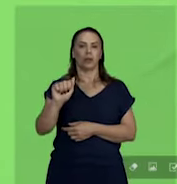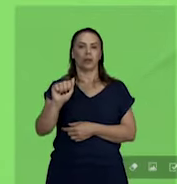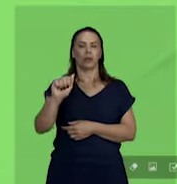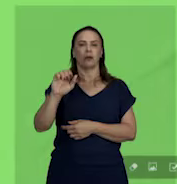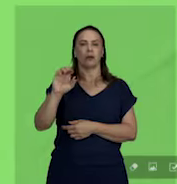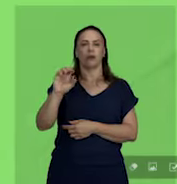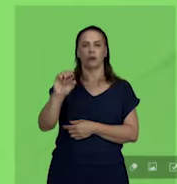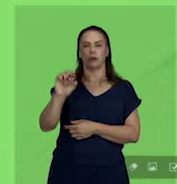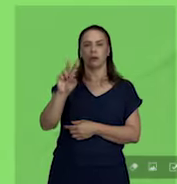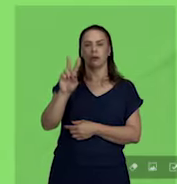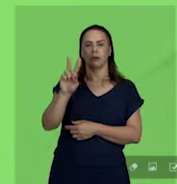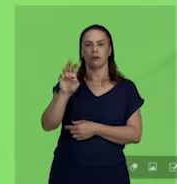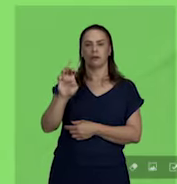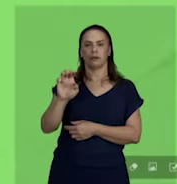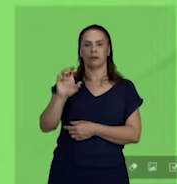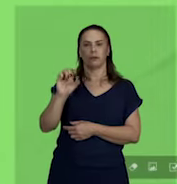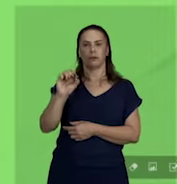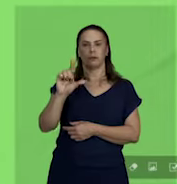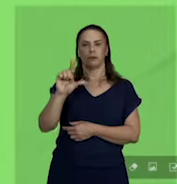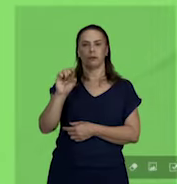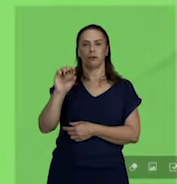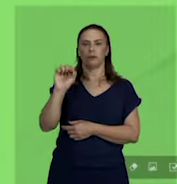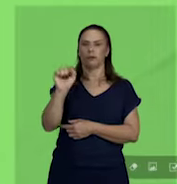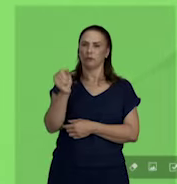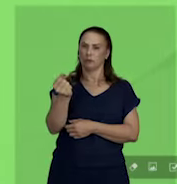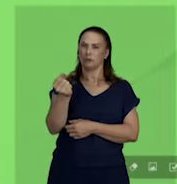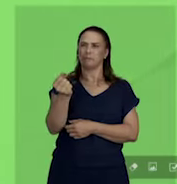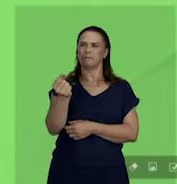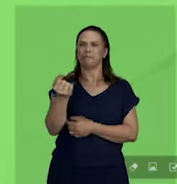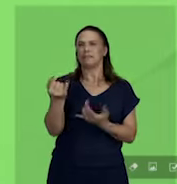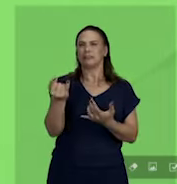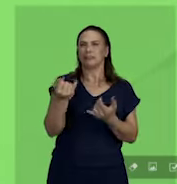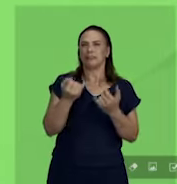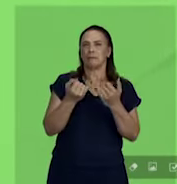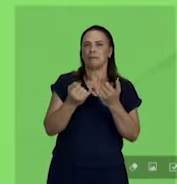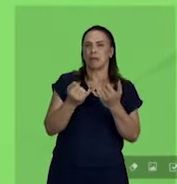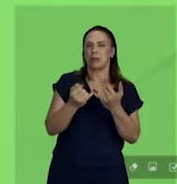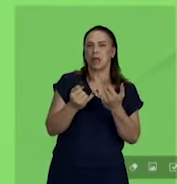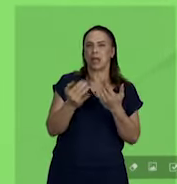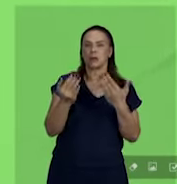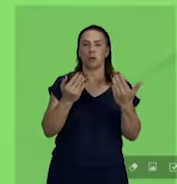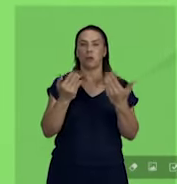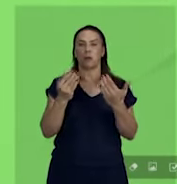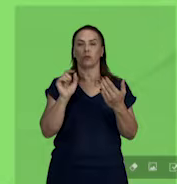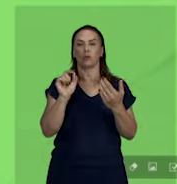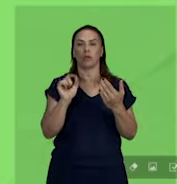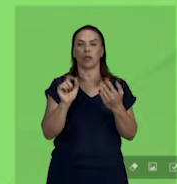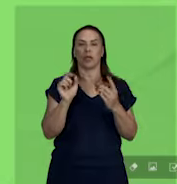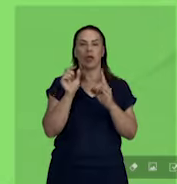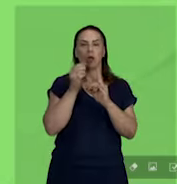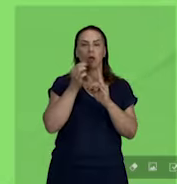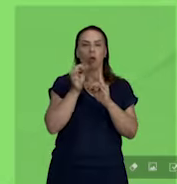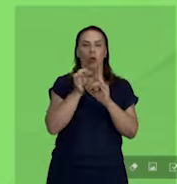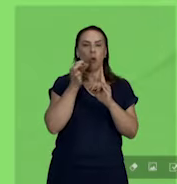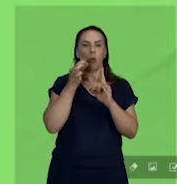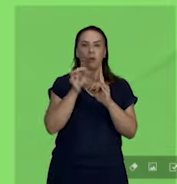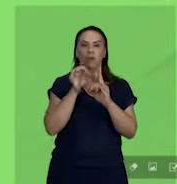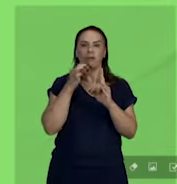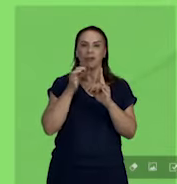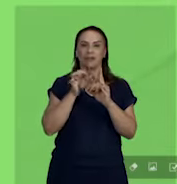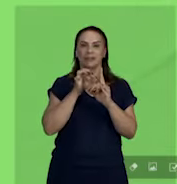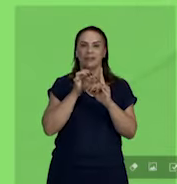Esses alvéolos, pessoal, parecem um pouquinho com um cacho de uva. Olha só, ele tem várias